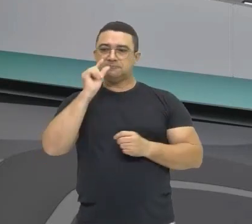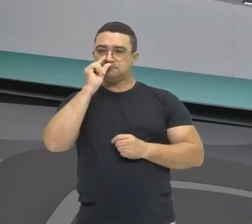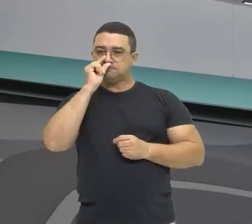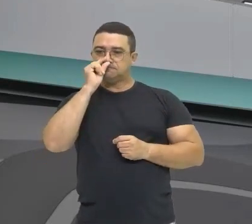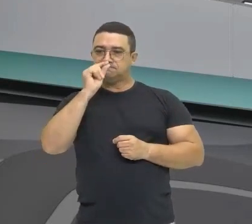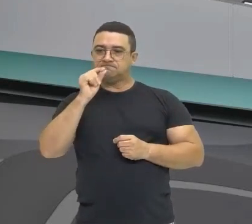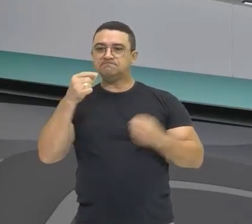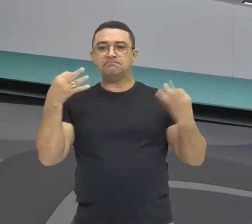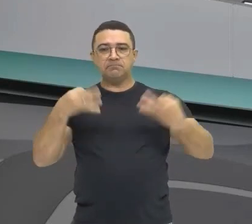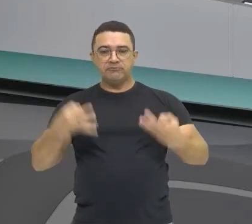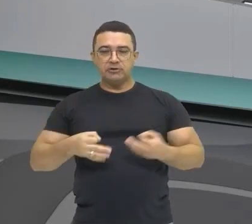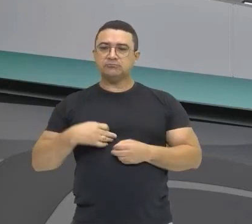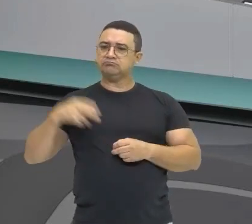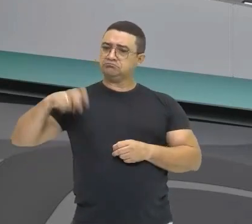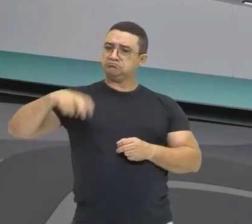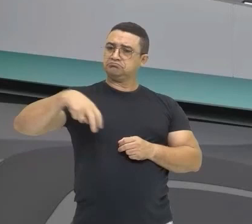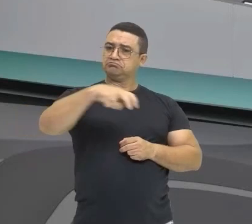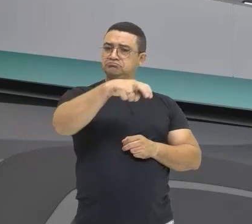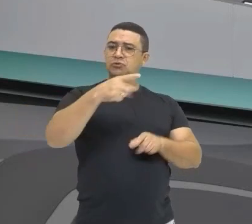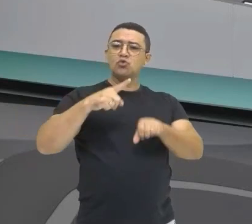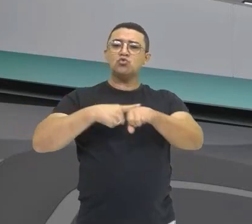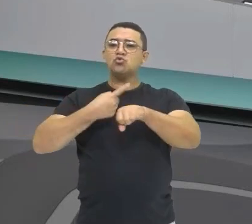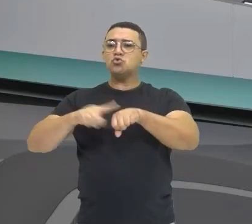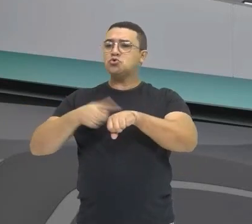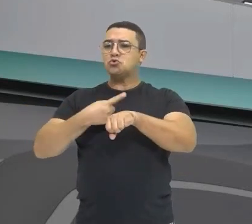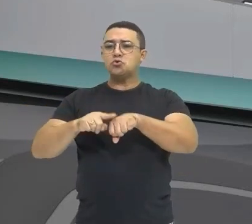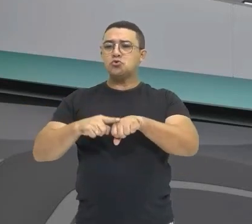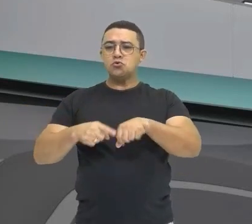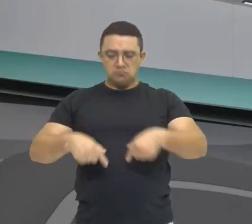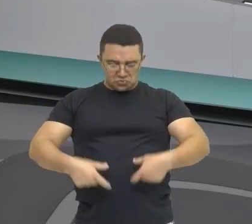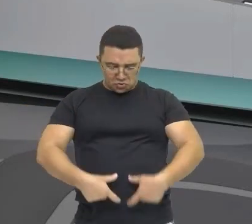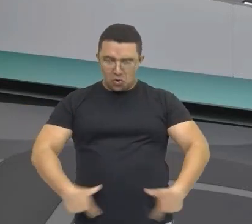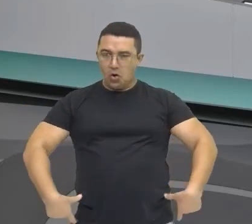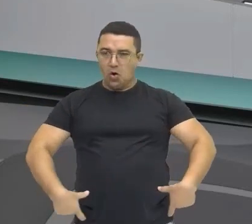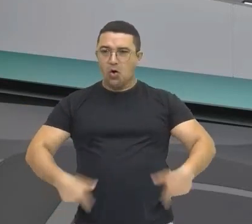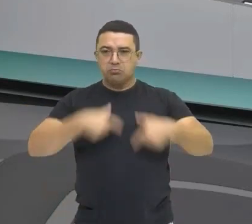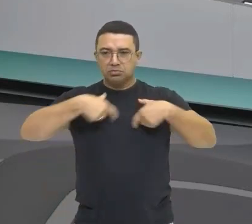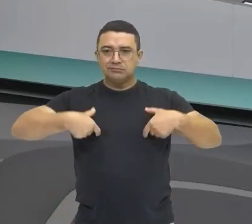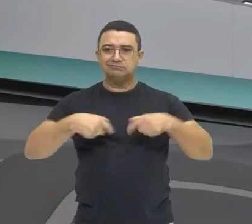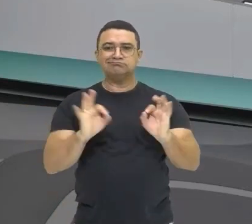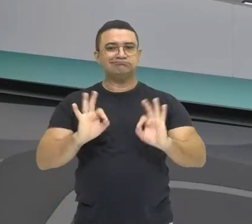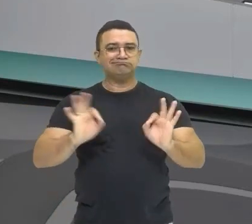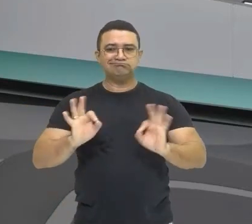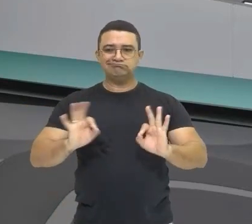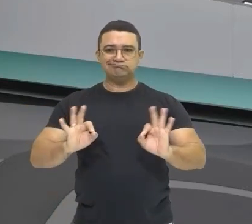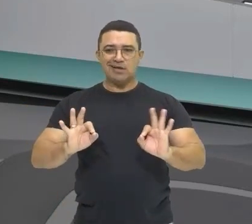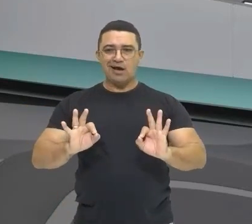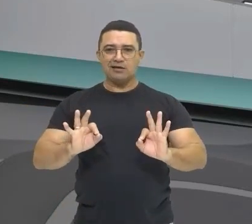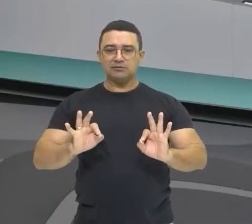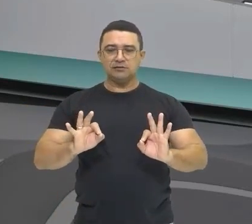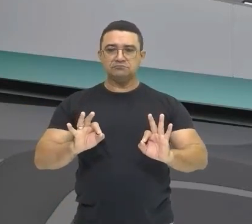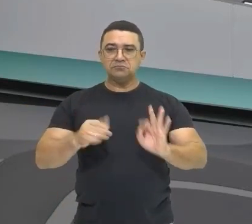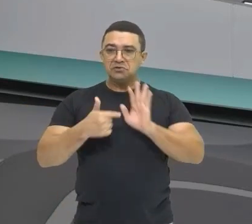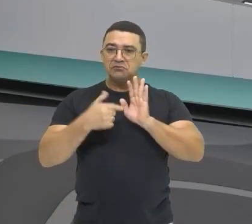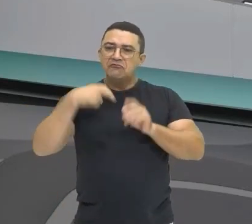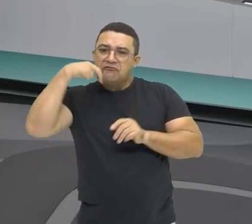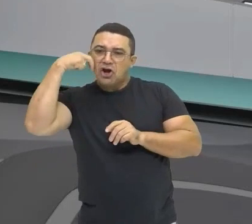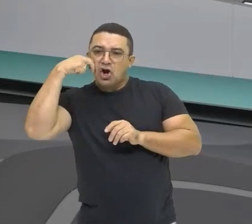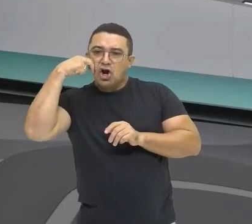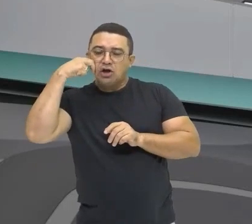aparência, né? Andavam nus, sem nenhuma cobertura, nem estimam de cobrir ou de mostrar